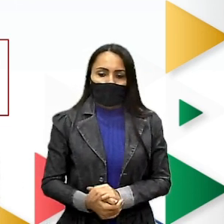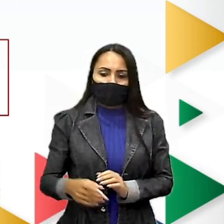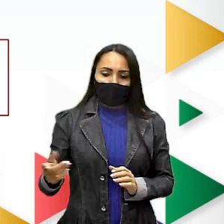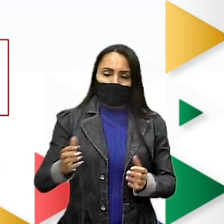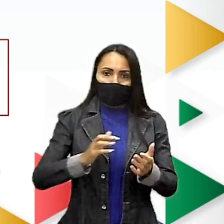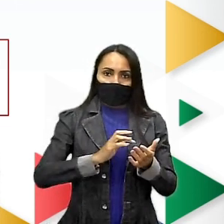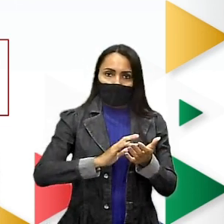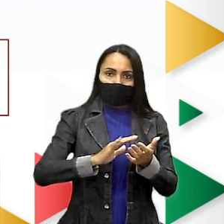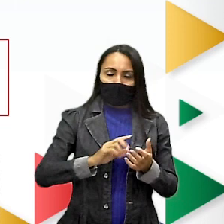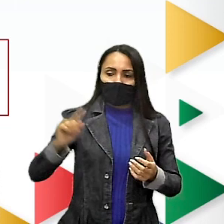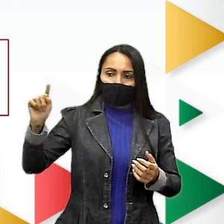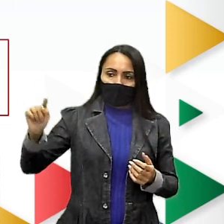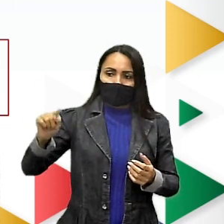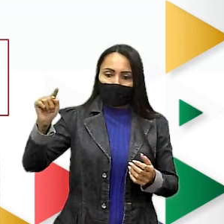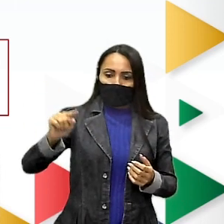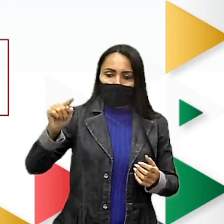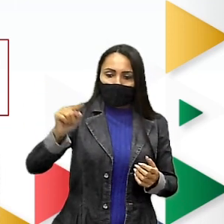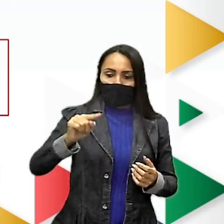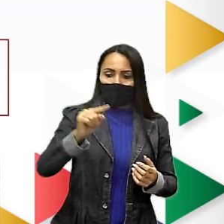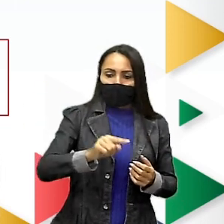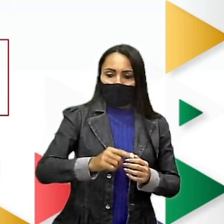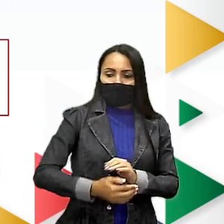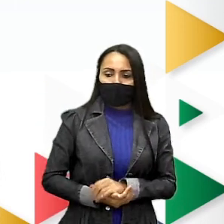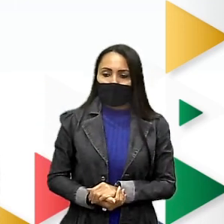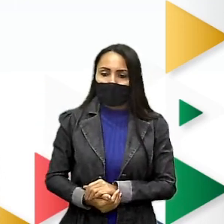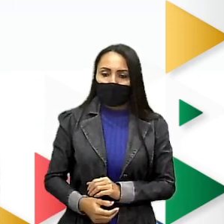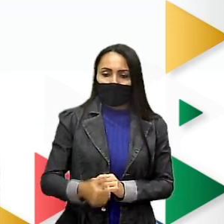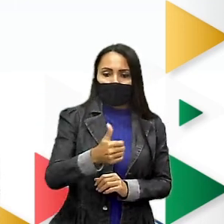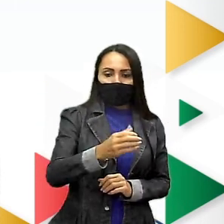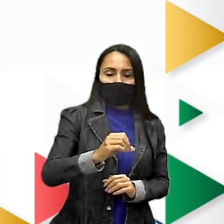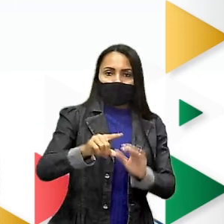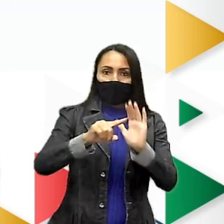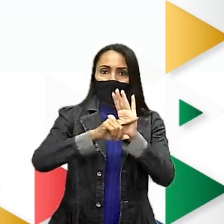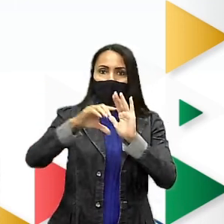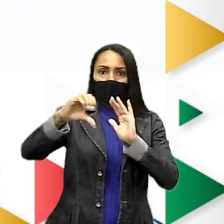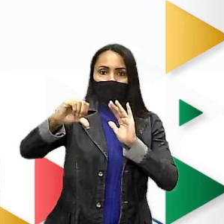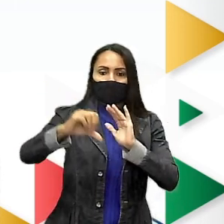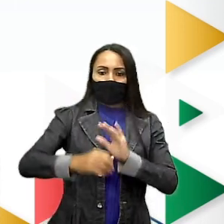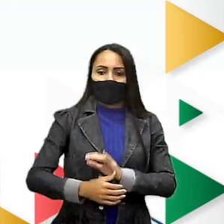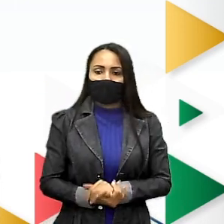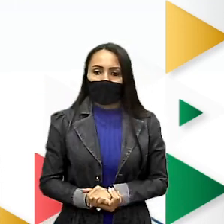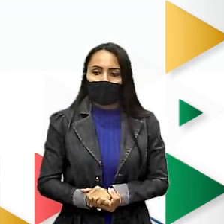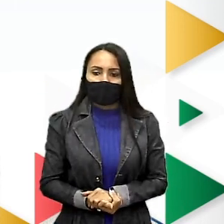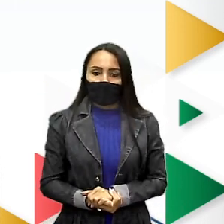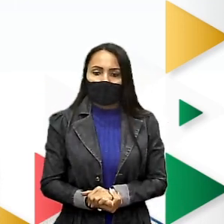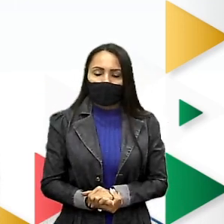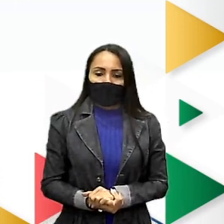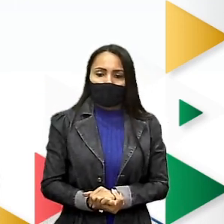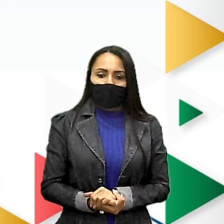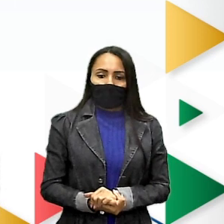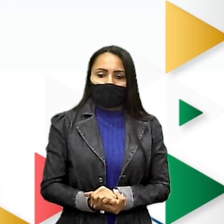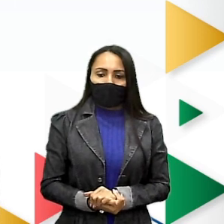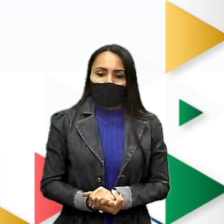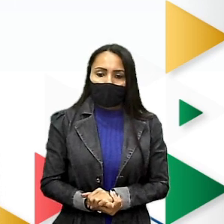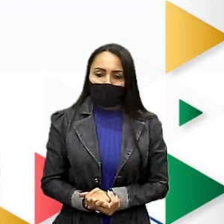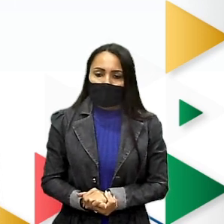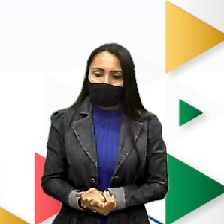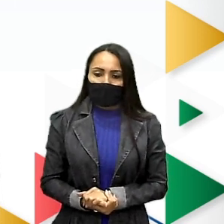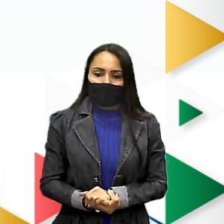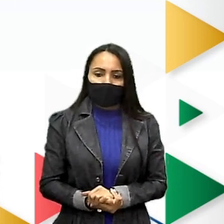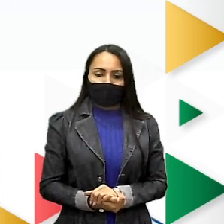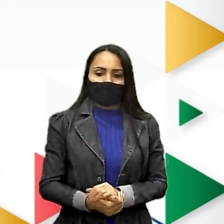ó, 10 elevado a menos 9, ok? Então 100 nanômetros vai estar nessa relação. Como são 100 nanômetros,